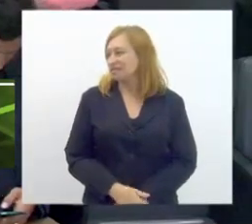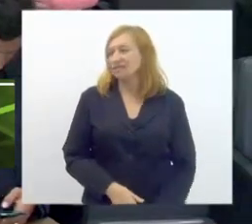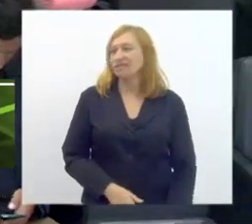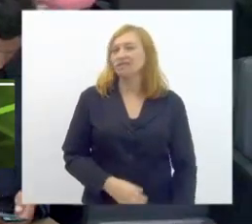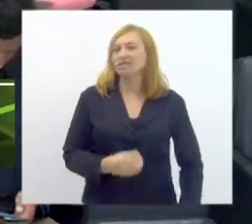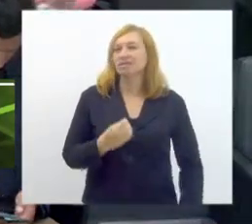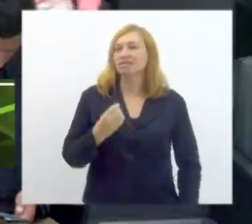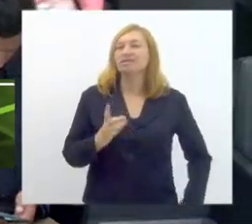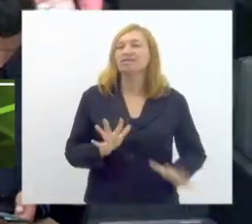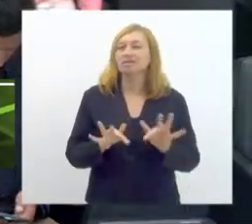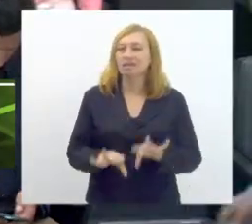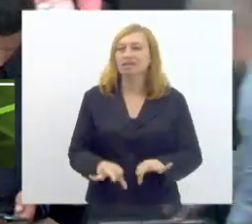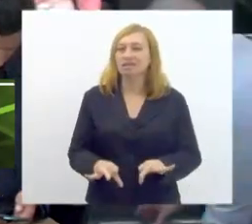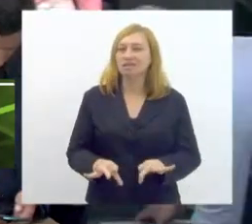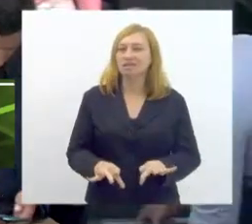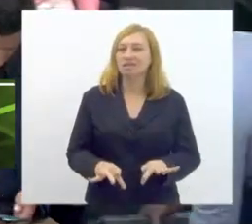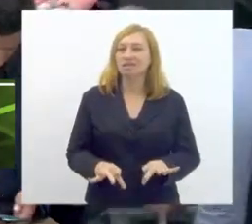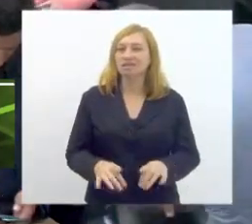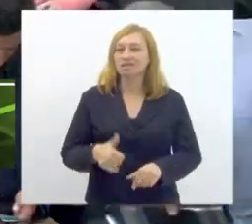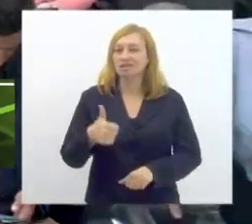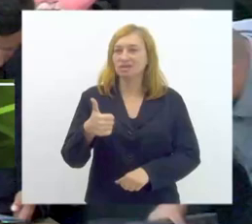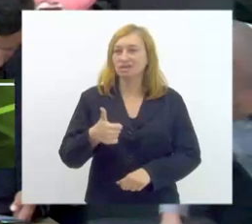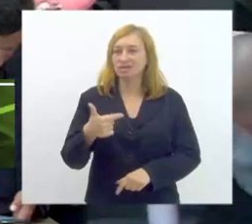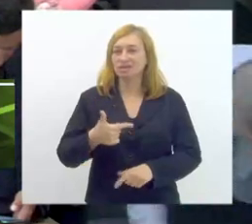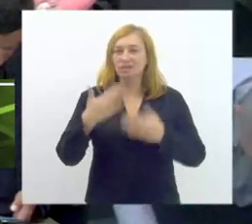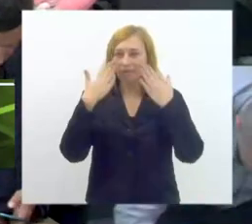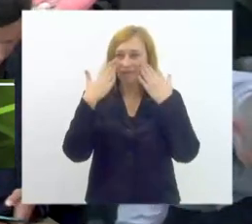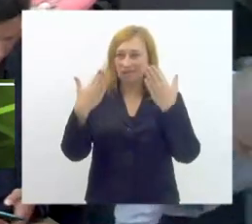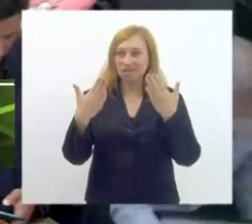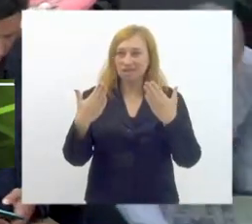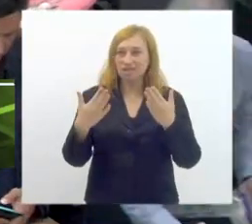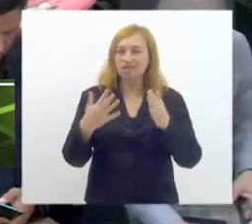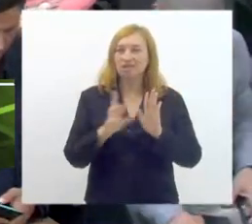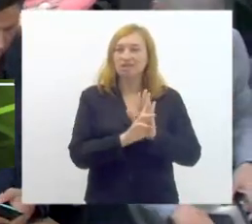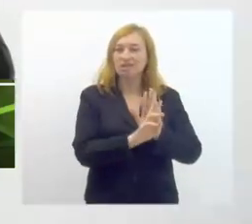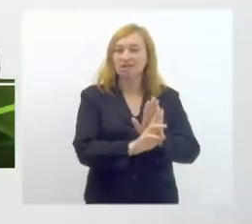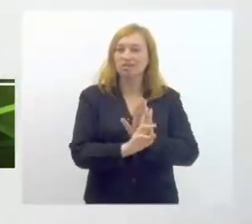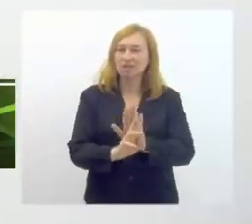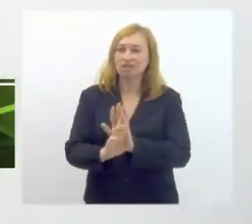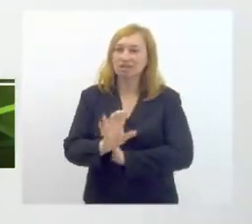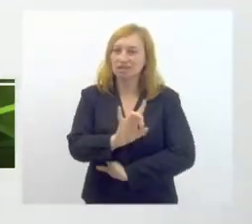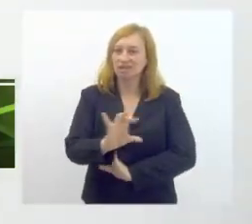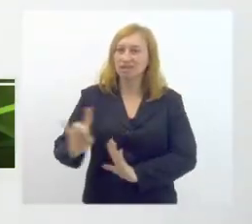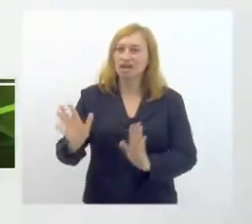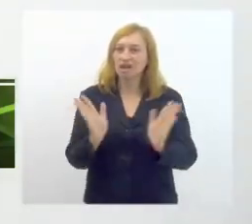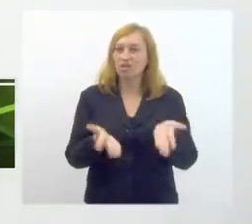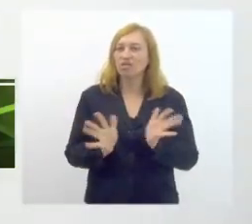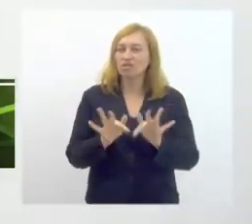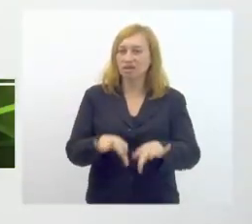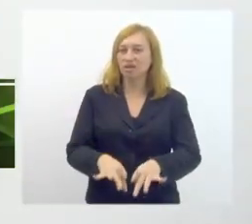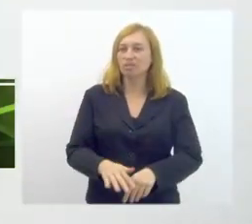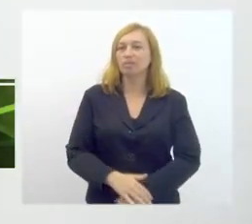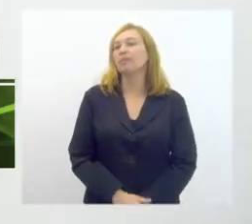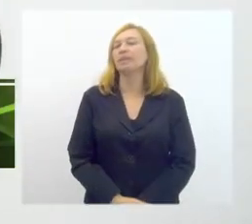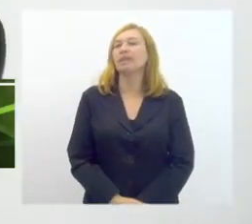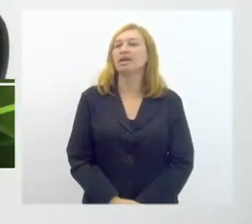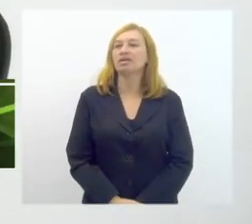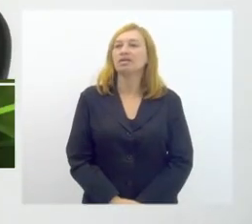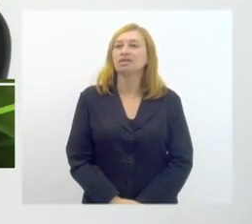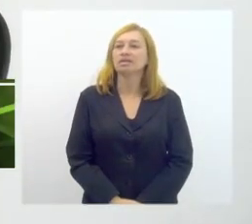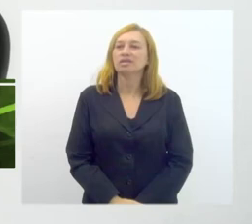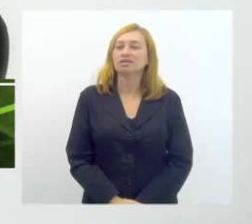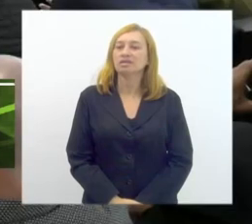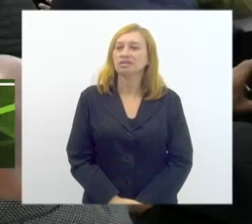Bom, encerrando esse painel da apresentação dos presidentes do consórcio, vamos agora para o painel final. Só o secretário